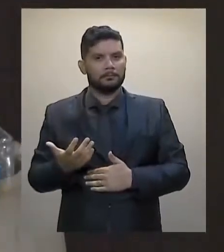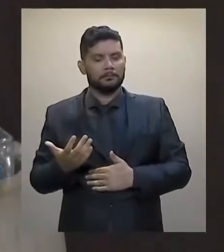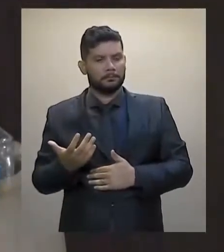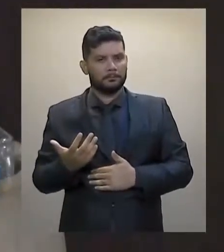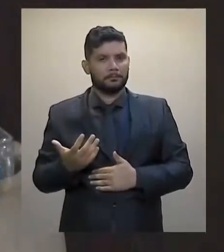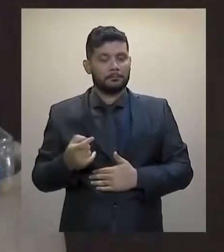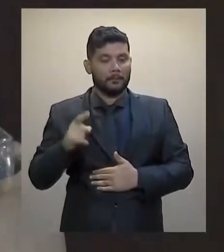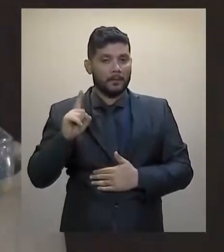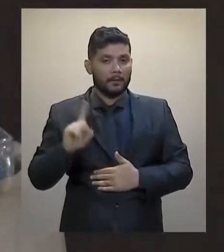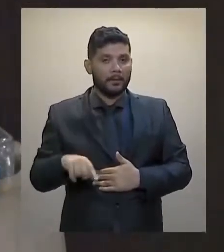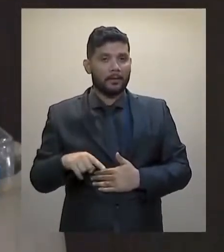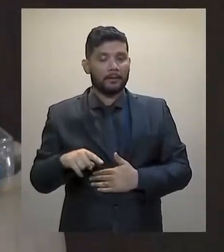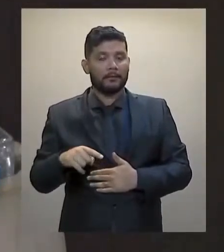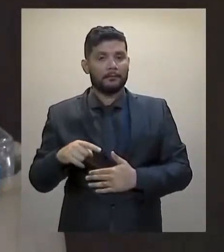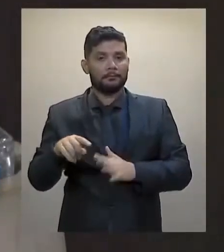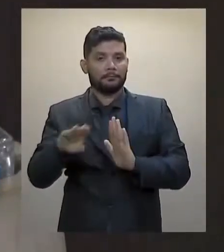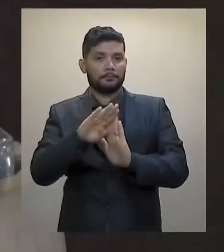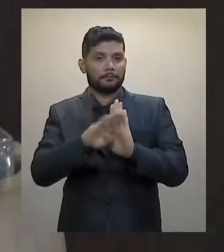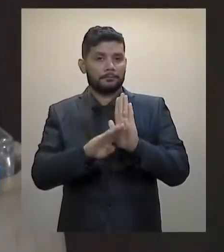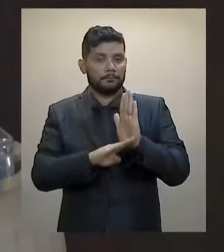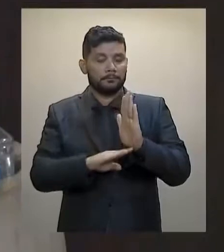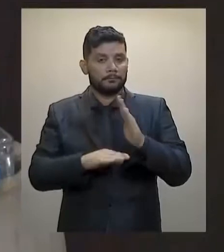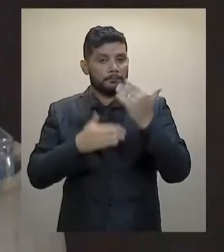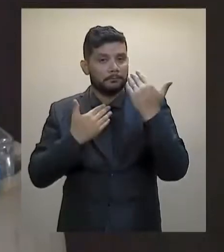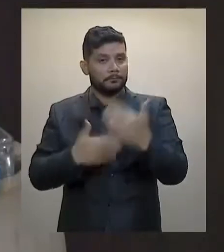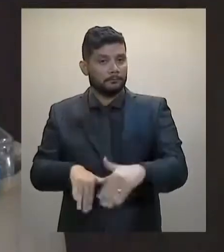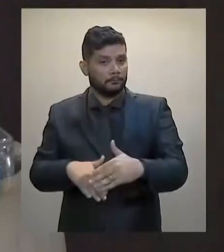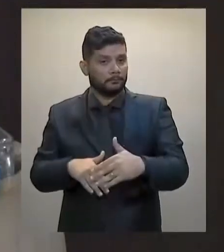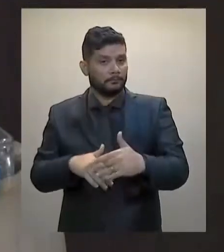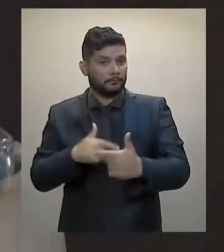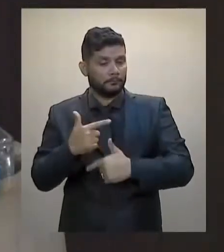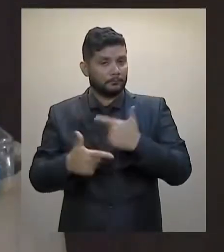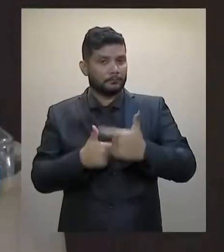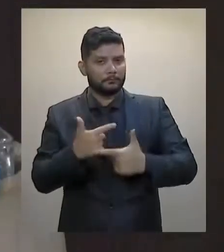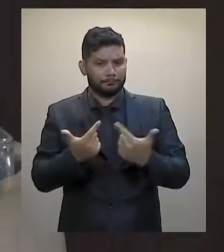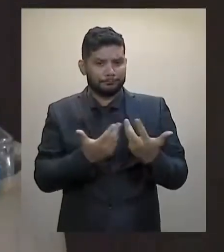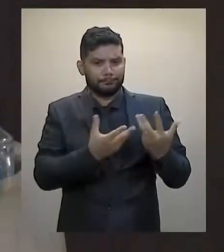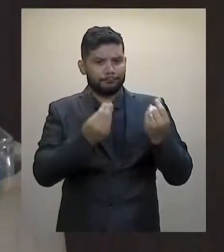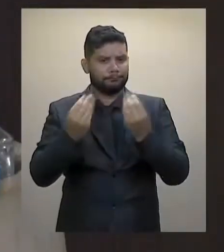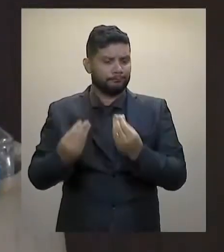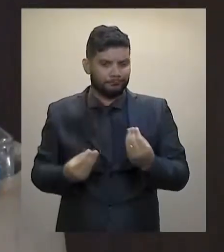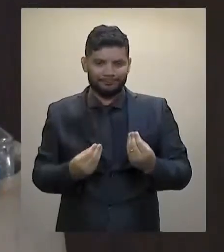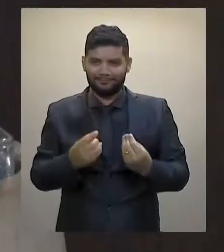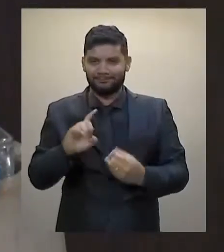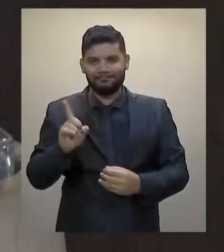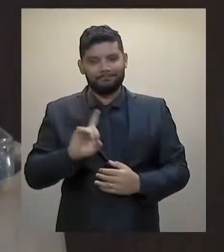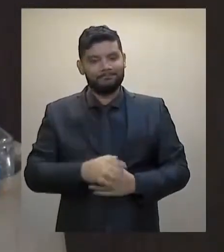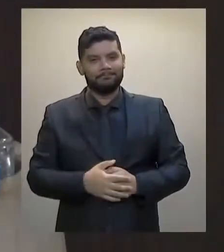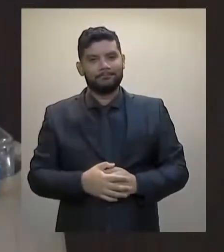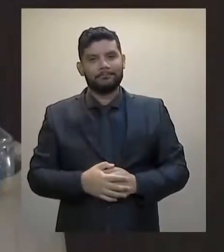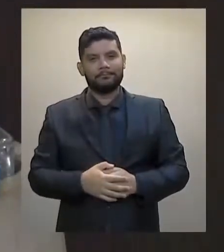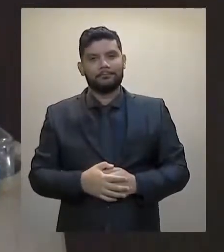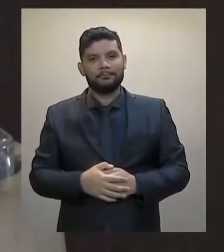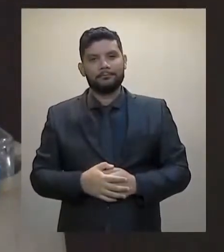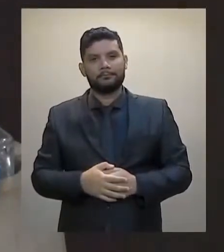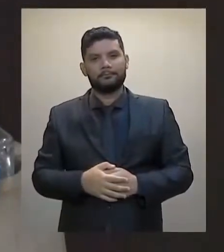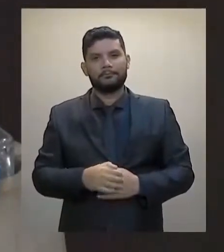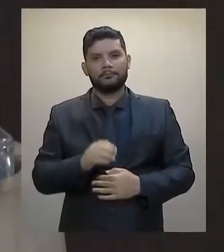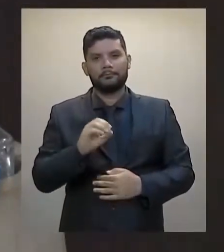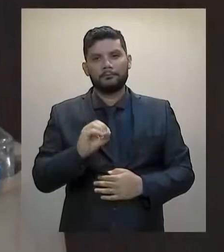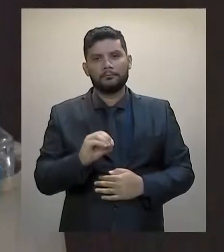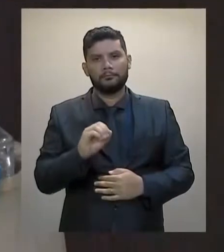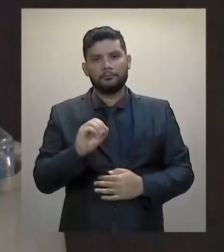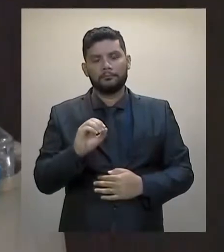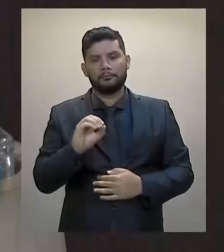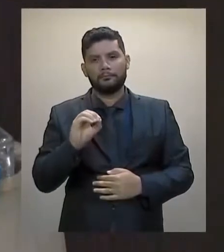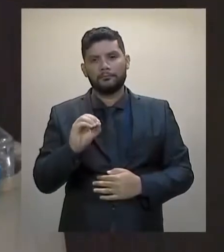são prerrogativas do serviço público, e não há muitos servidores públicos no Brasil. A OCDE, o Brasil